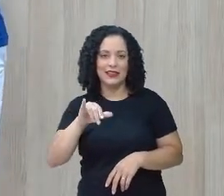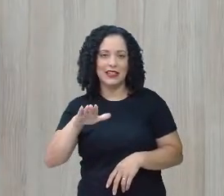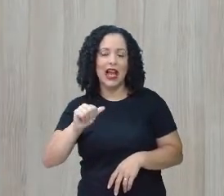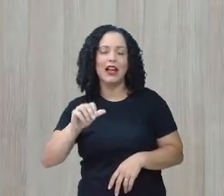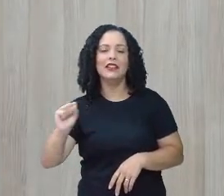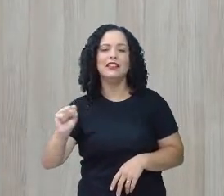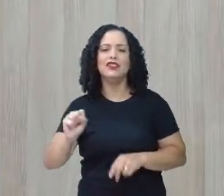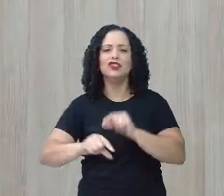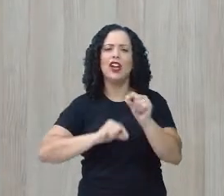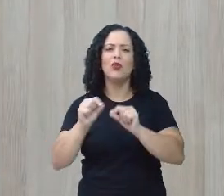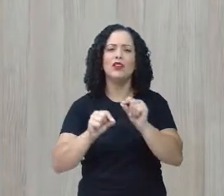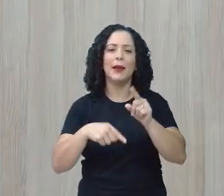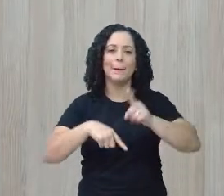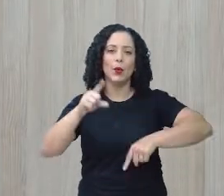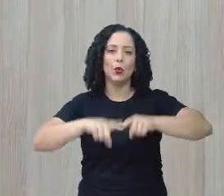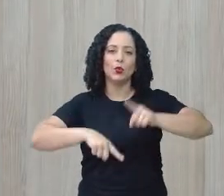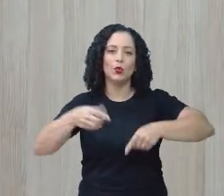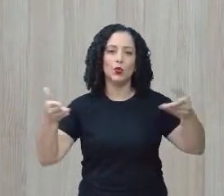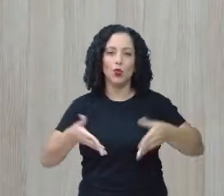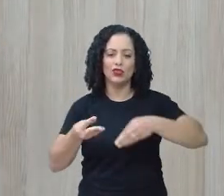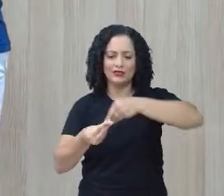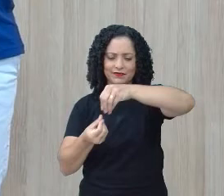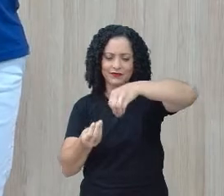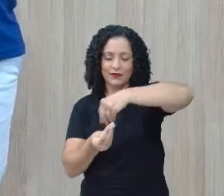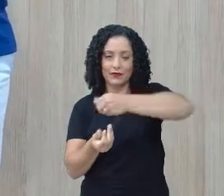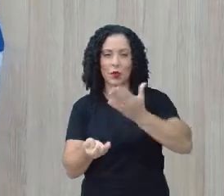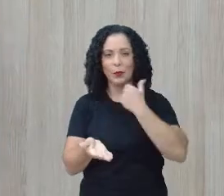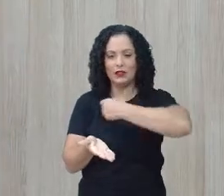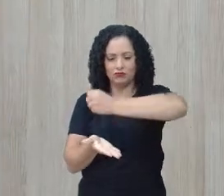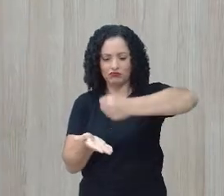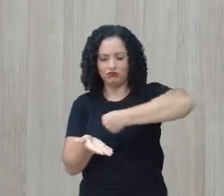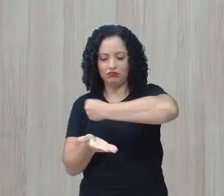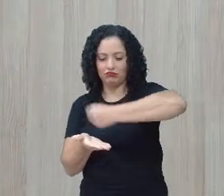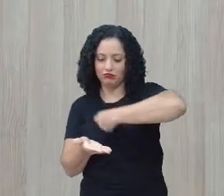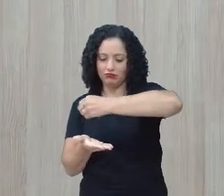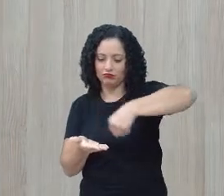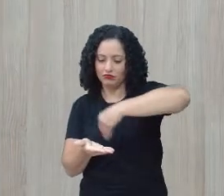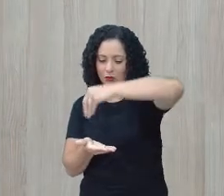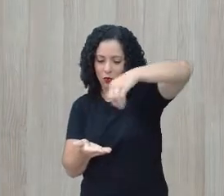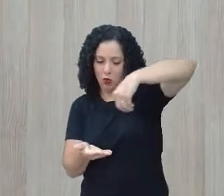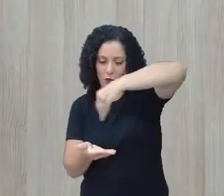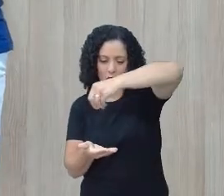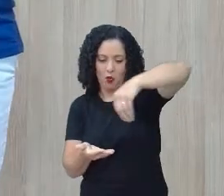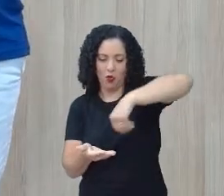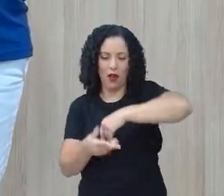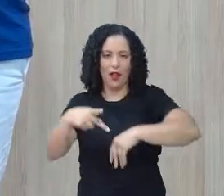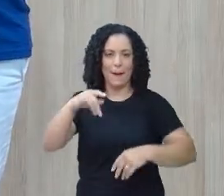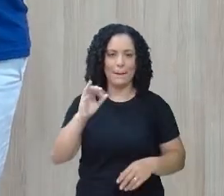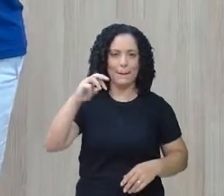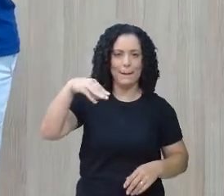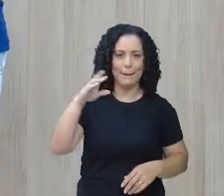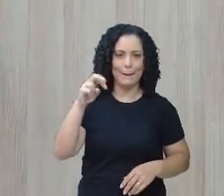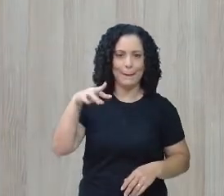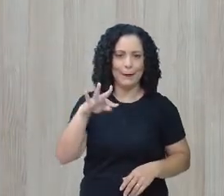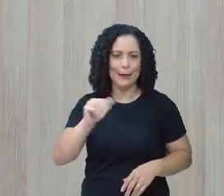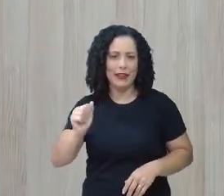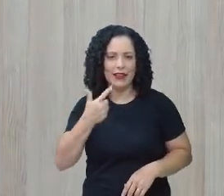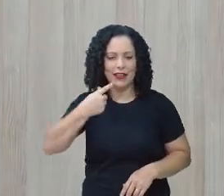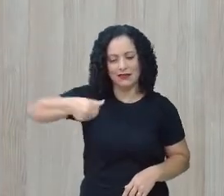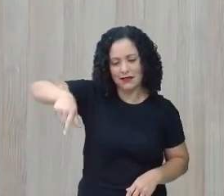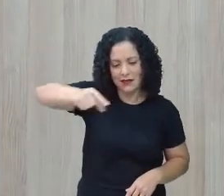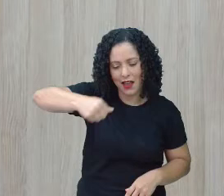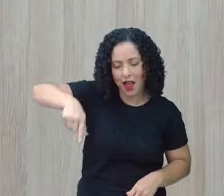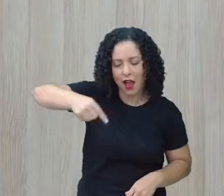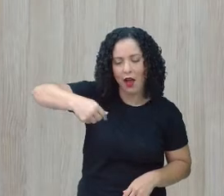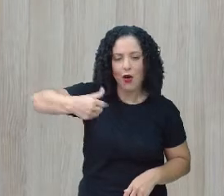né? A canela, o gengibre, a noz moscada, a pimenta do reino, o sal,